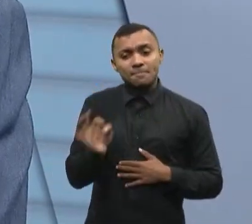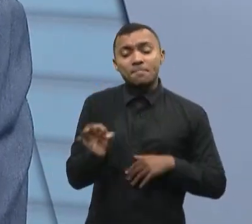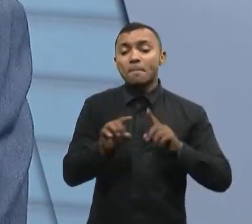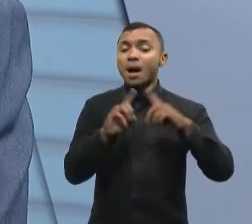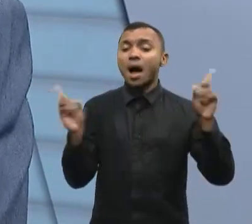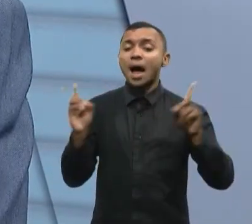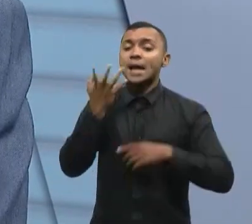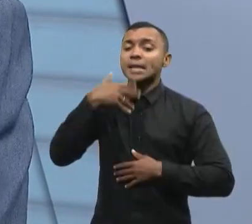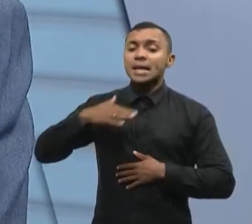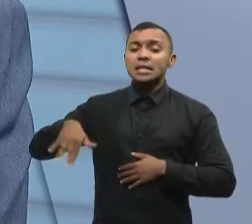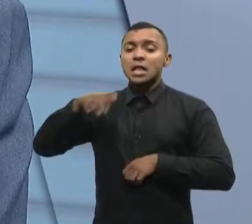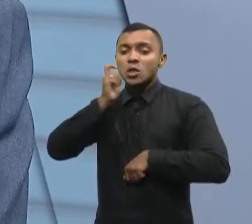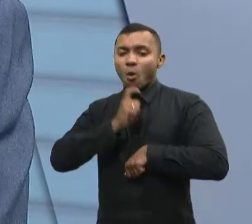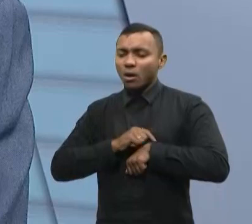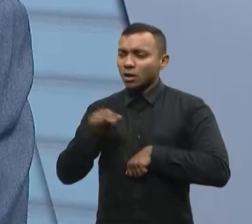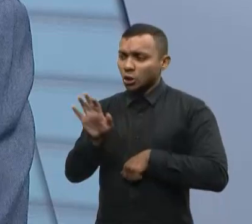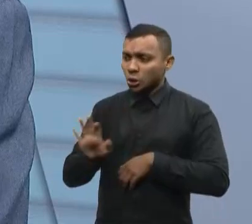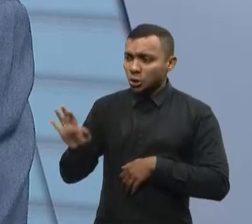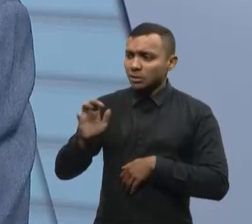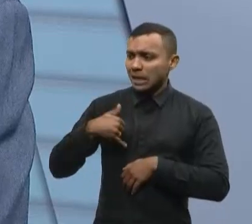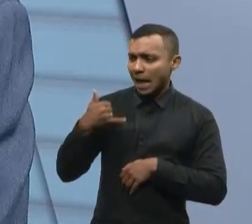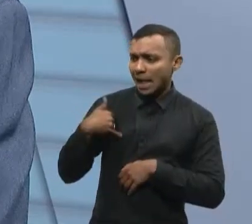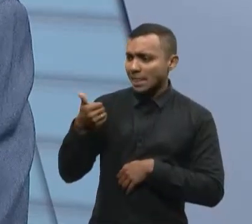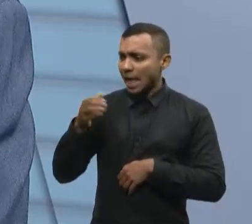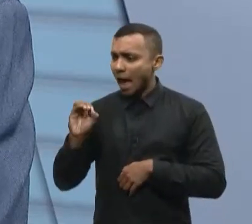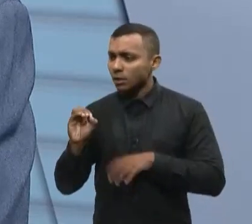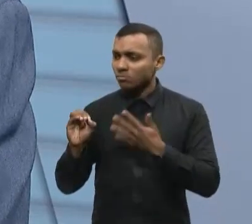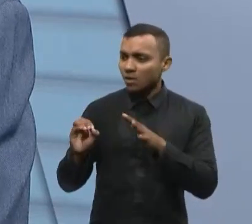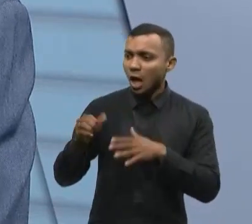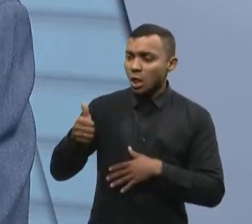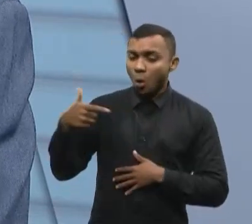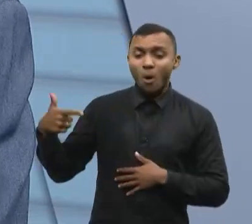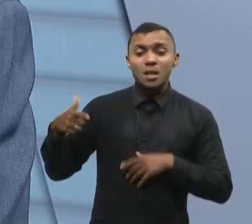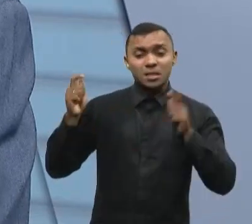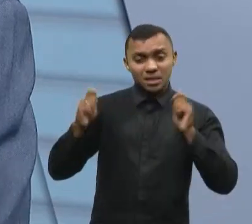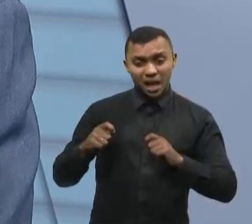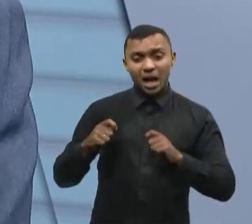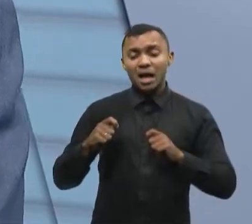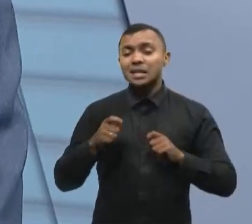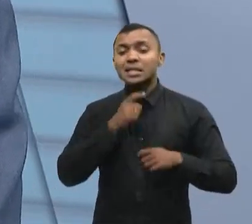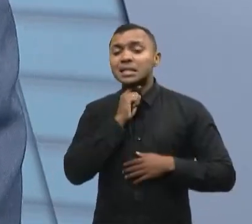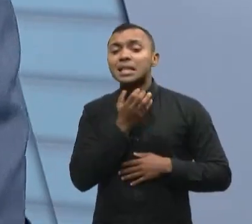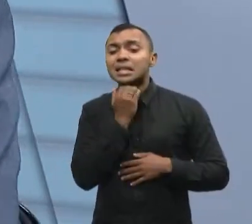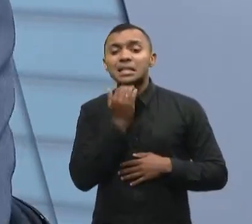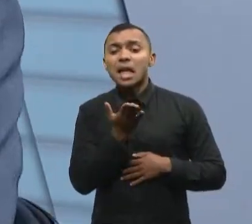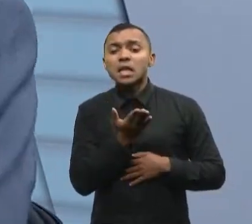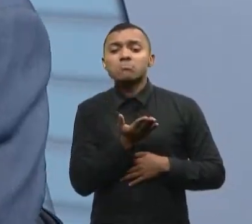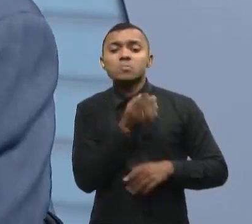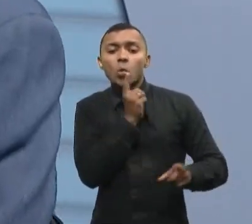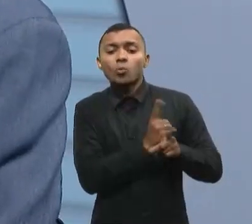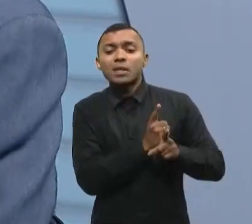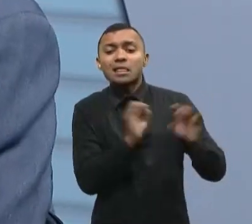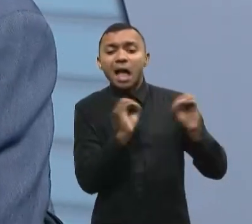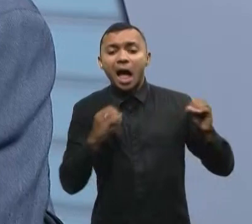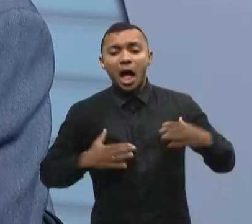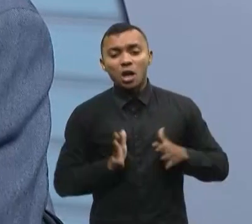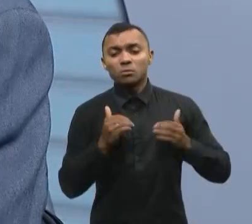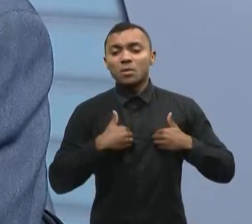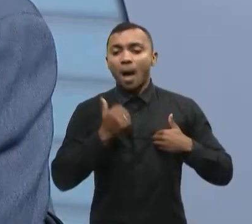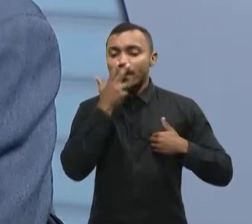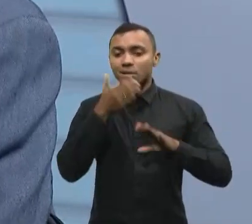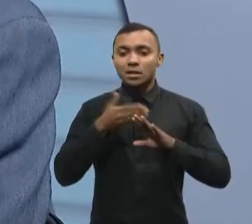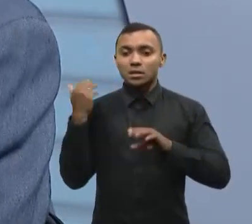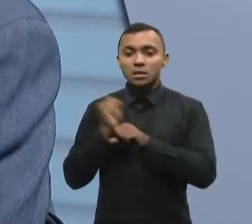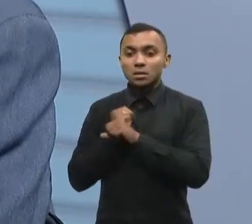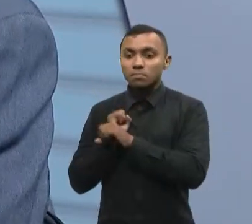que chega com 10, 12 anos, ainda sem um diagnóstico, ela já perdeu um tempo precioso. Já. E